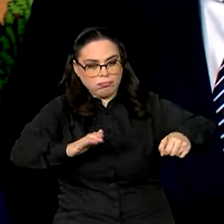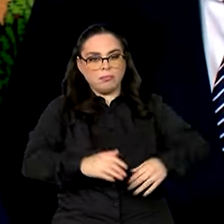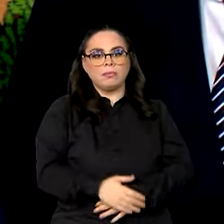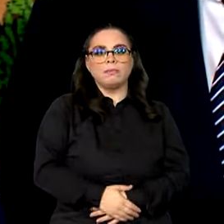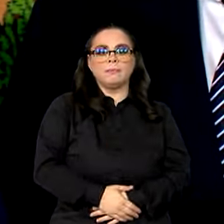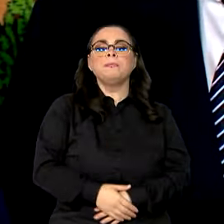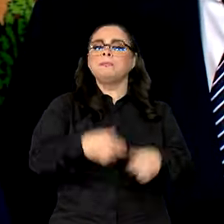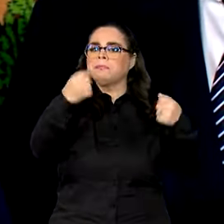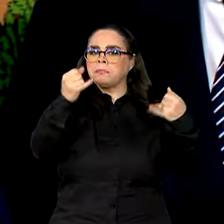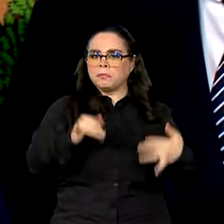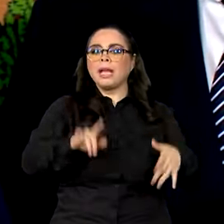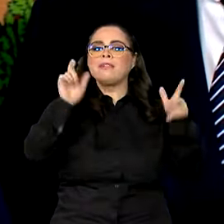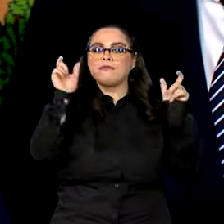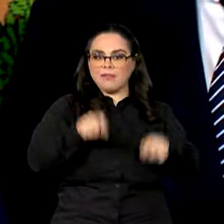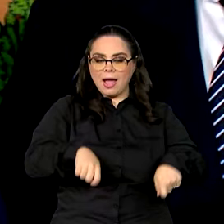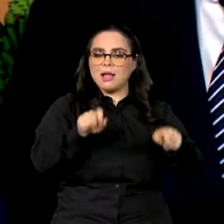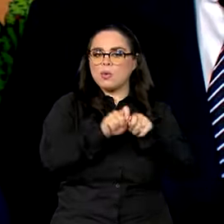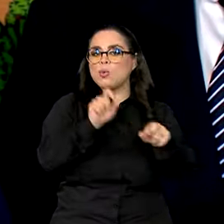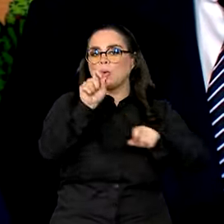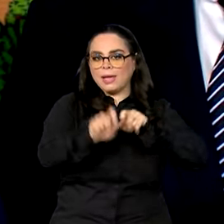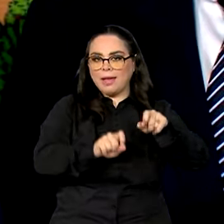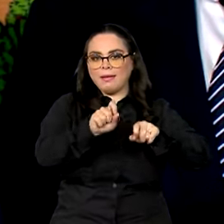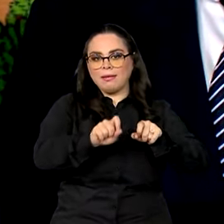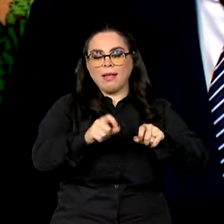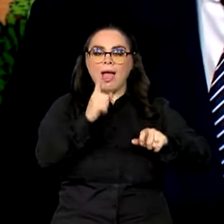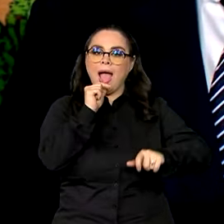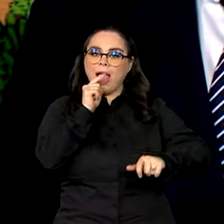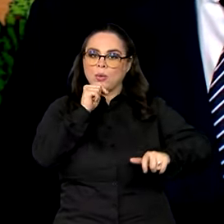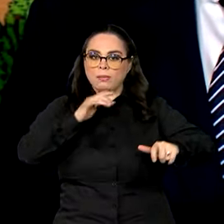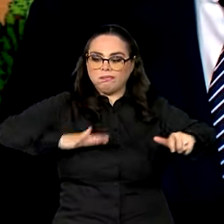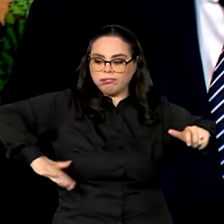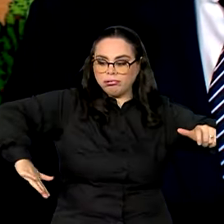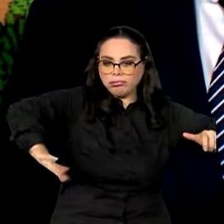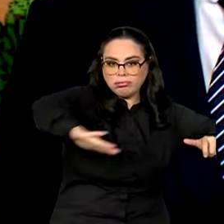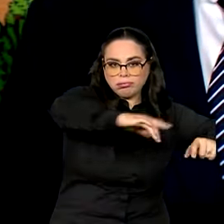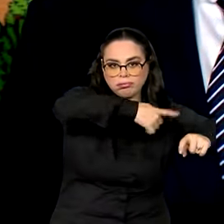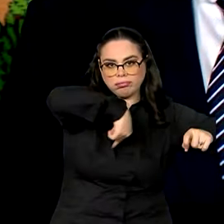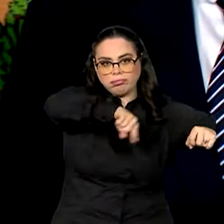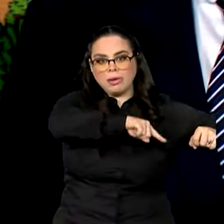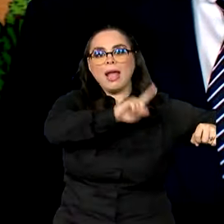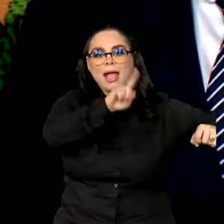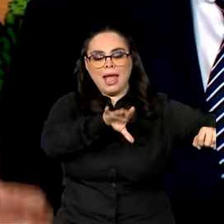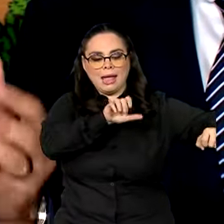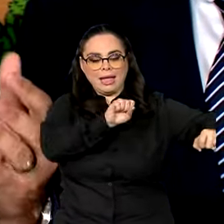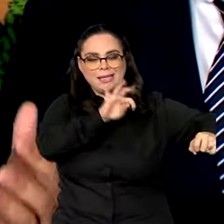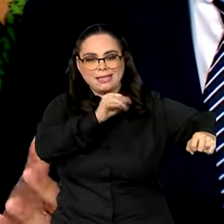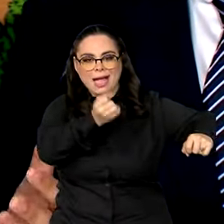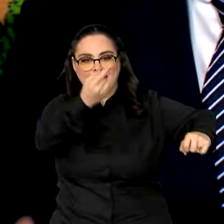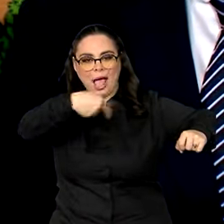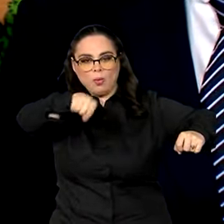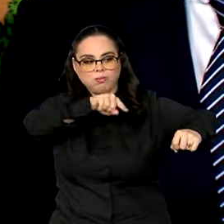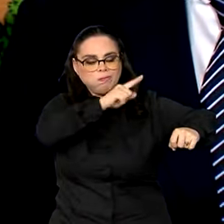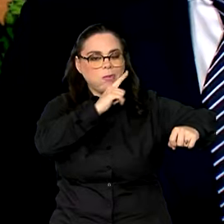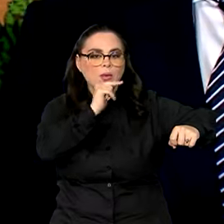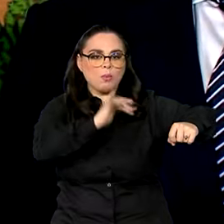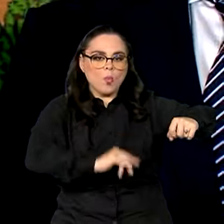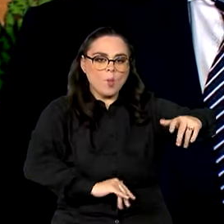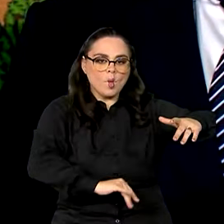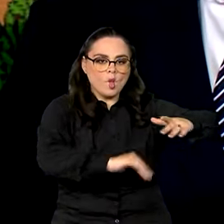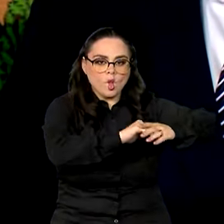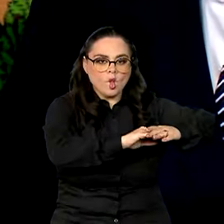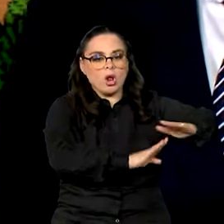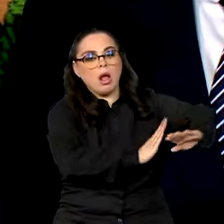fazer a duplicação de transferência de água de um grande reservatório que temos no Ceará, que é o Castanhão, para a região metropolitana